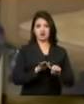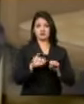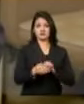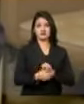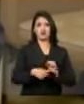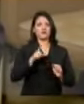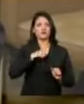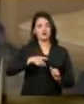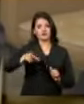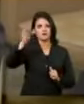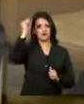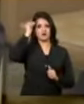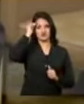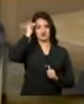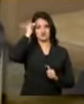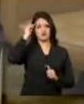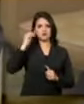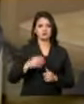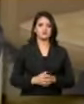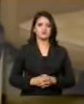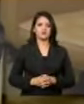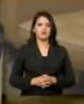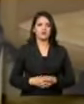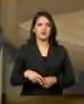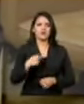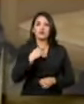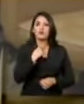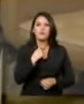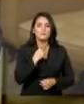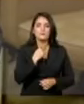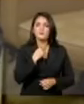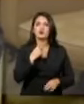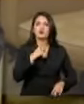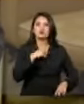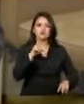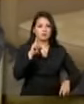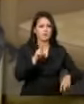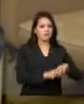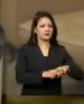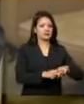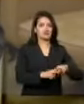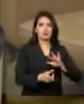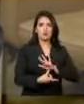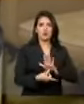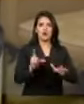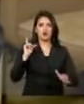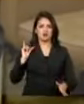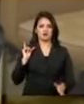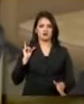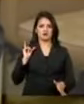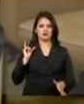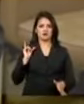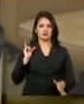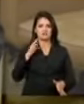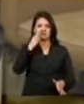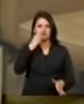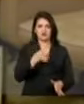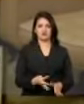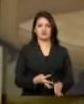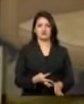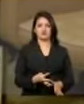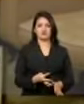entendia que não é possível executar antecipadamente uma condenação diante de uma